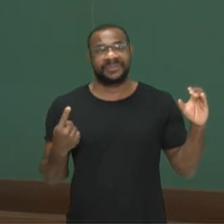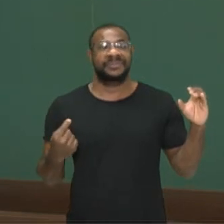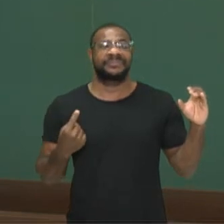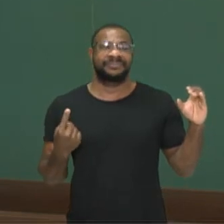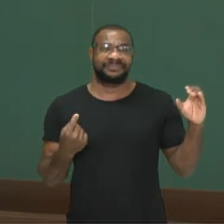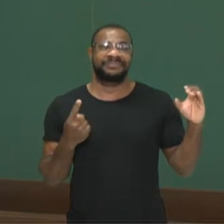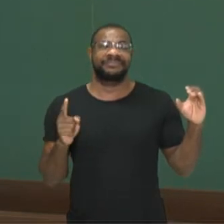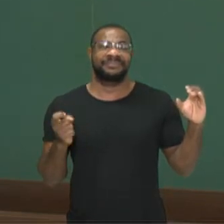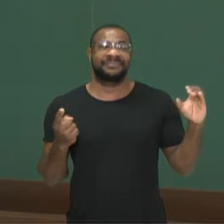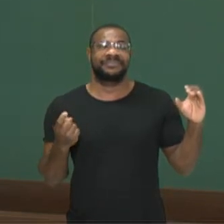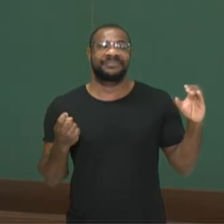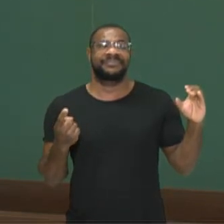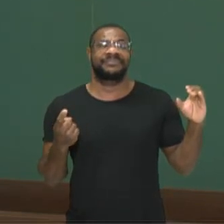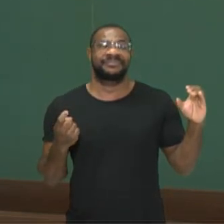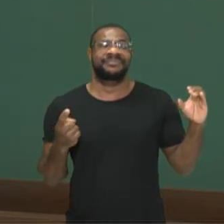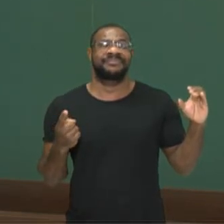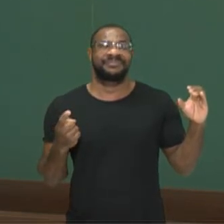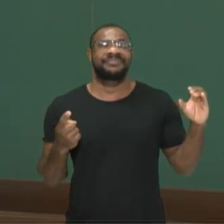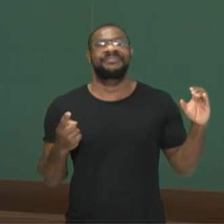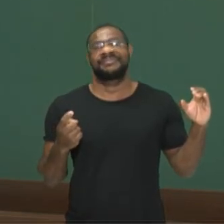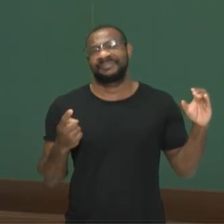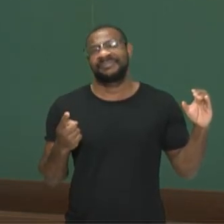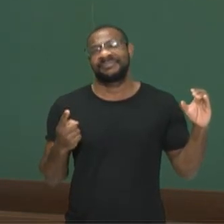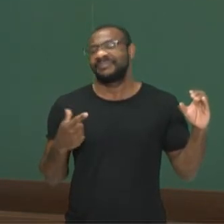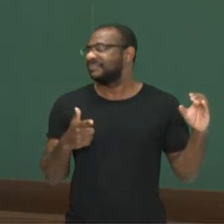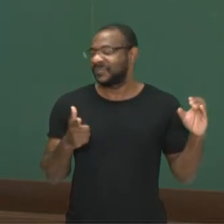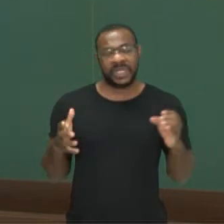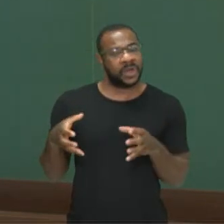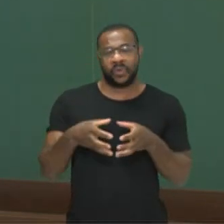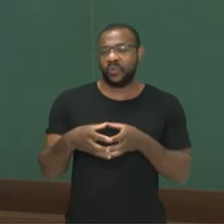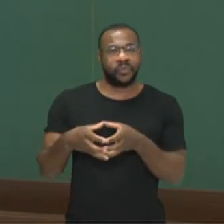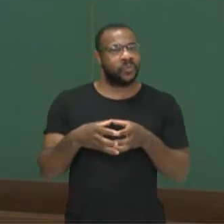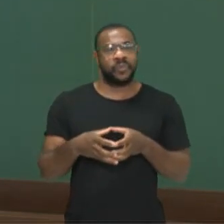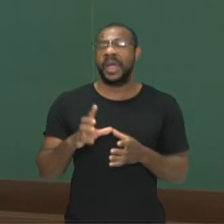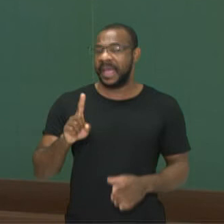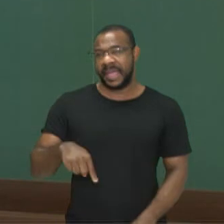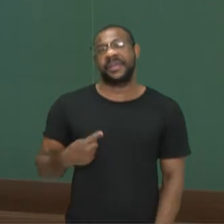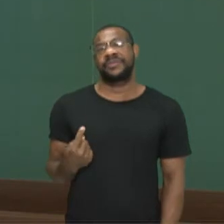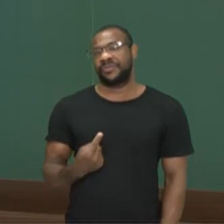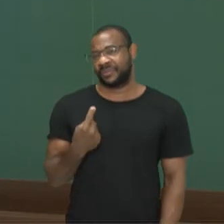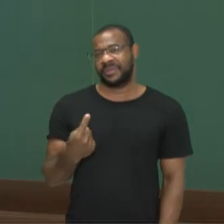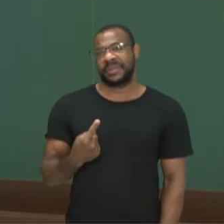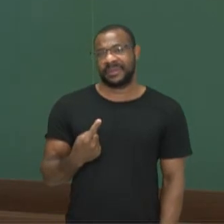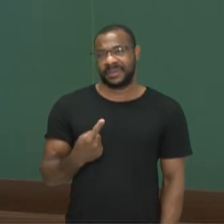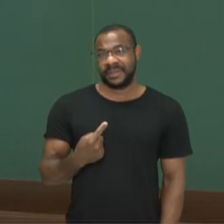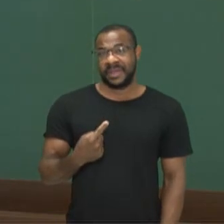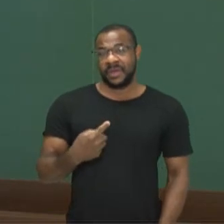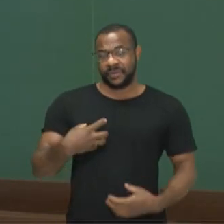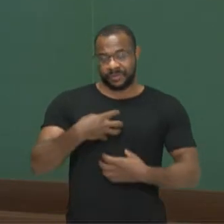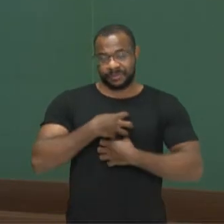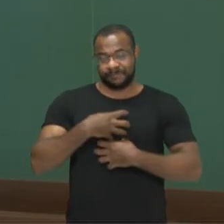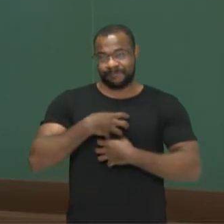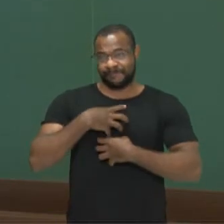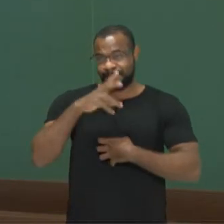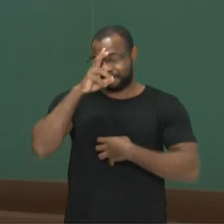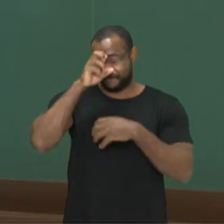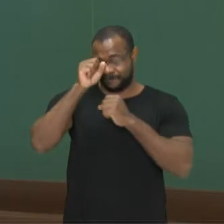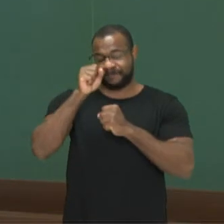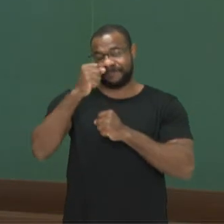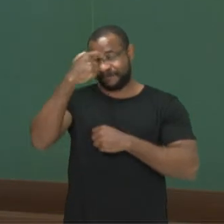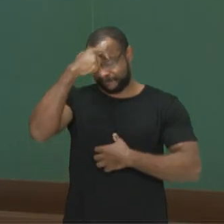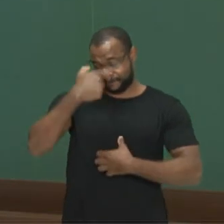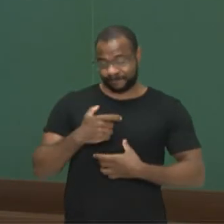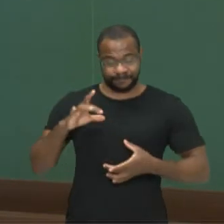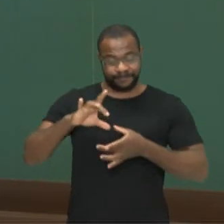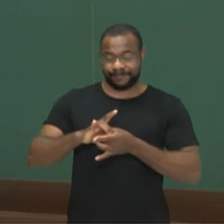forma individual, não coletiva. É individual. A personalidade ela é sua, você vai